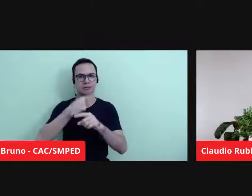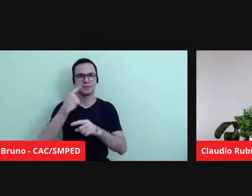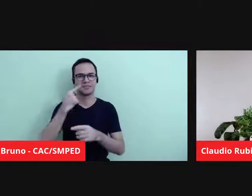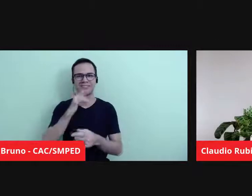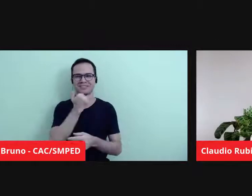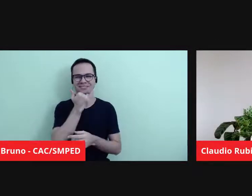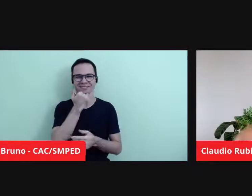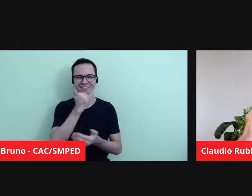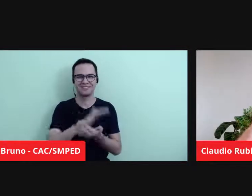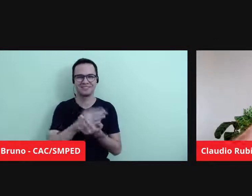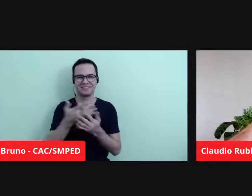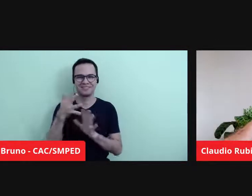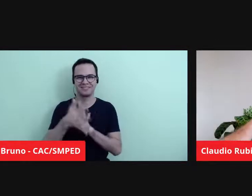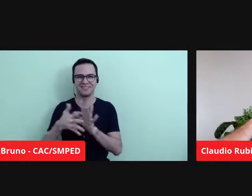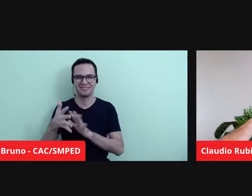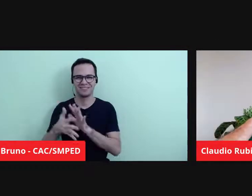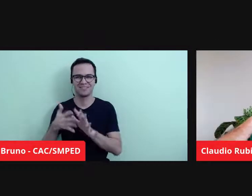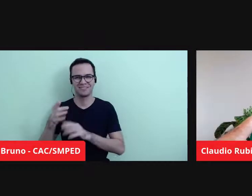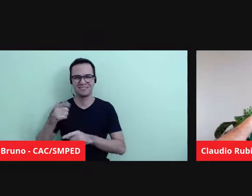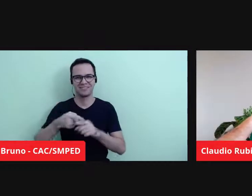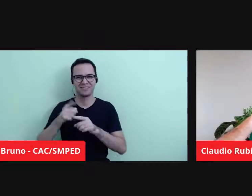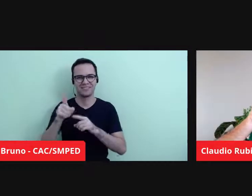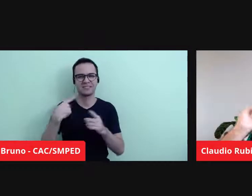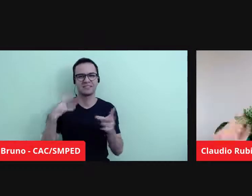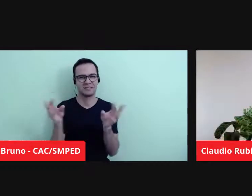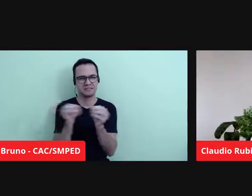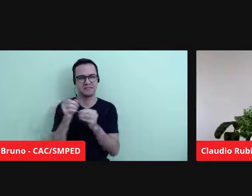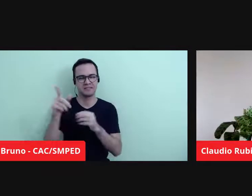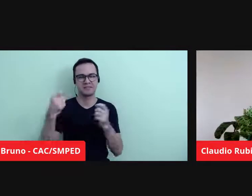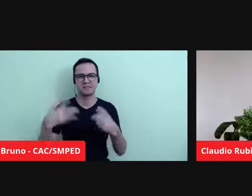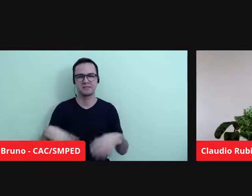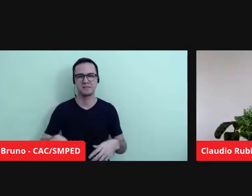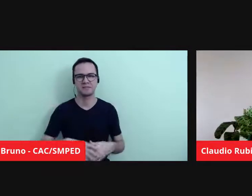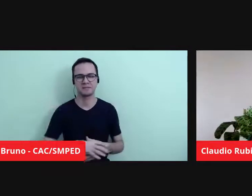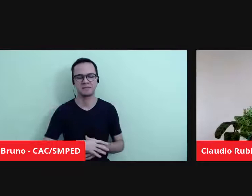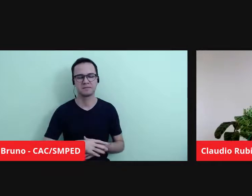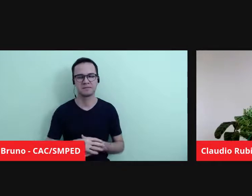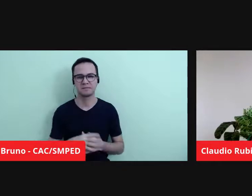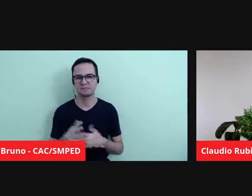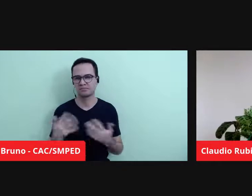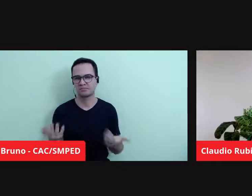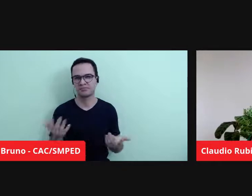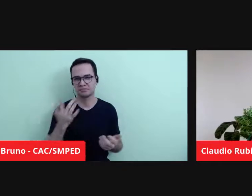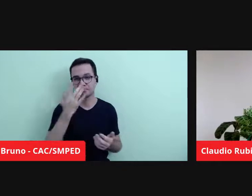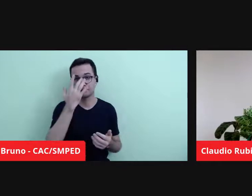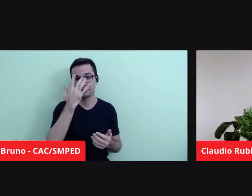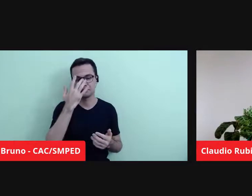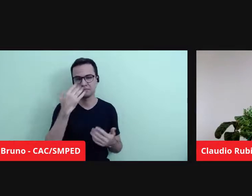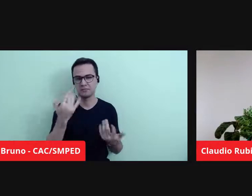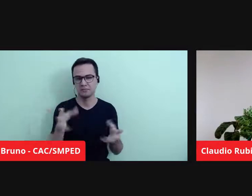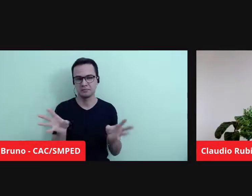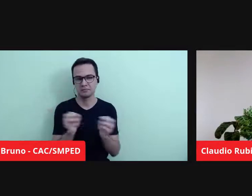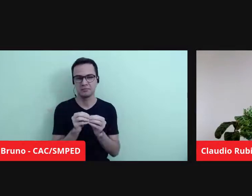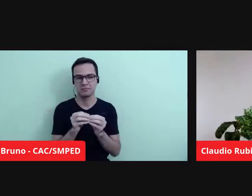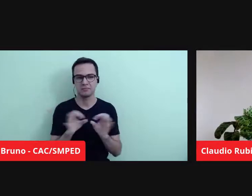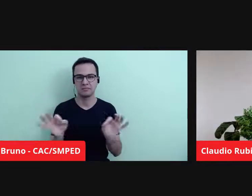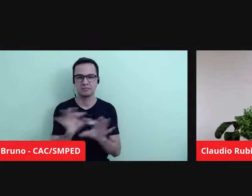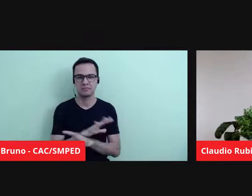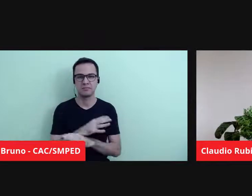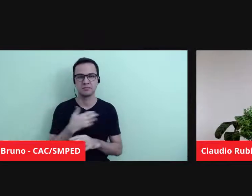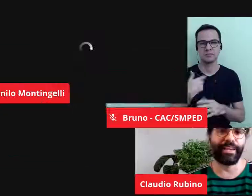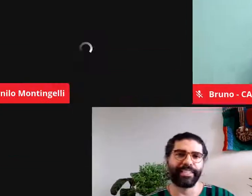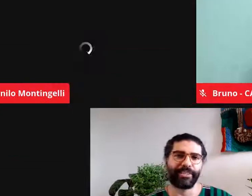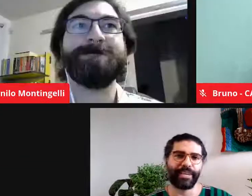também, que faz essa síntese, né, da minha fala oscilante. E, basicamente, era isso, assim. Agora, se